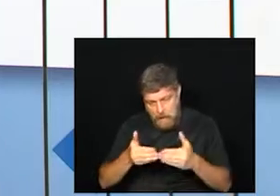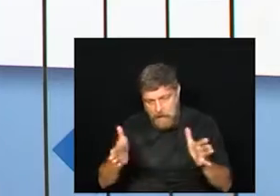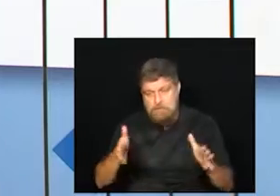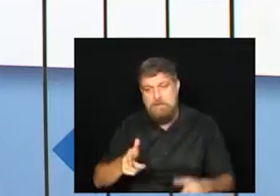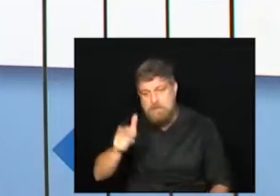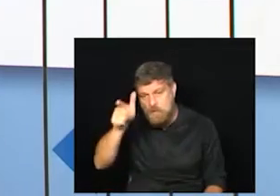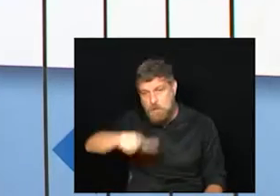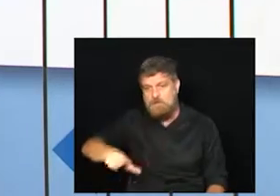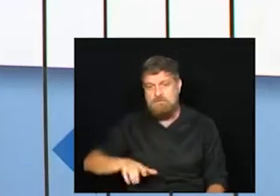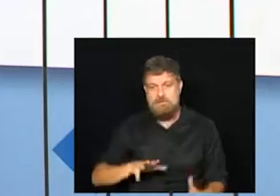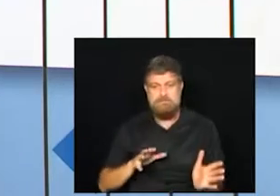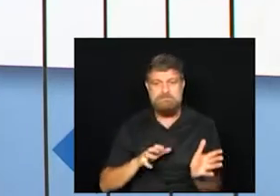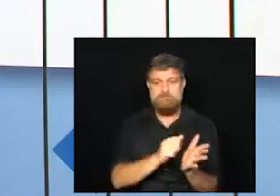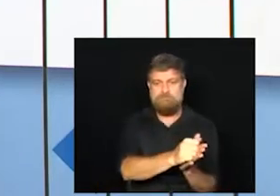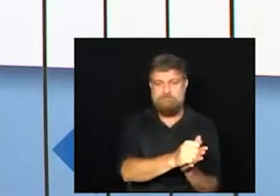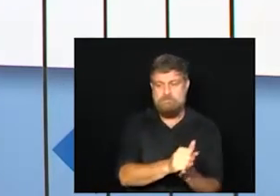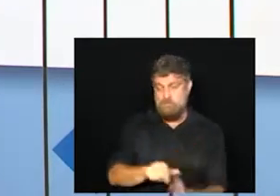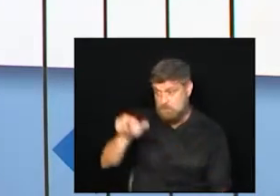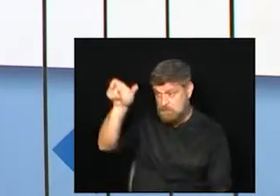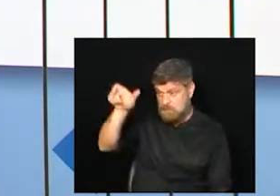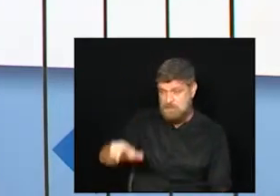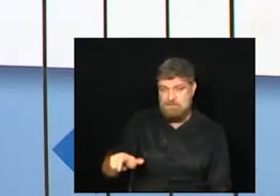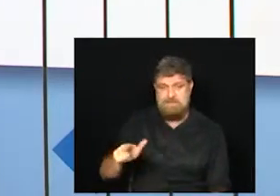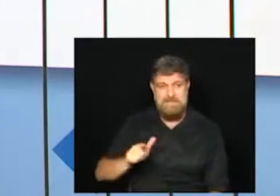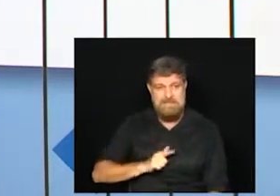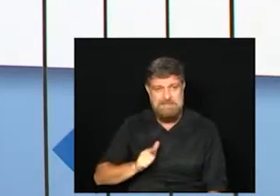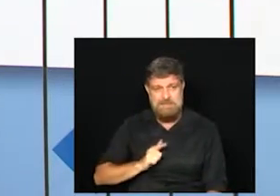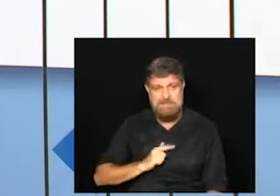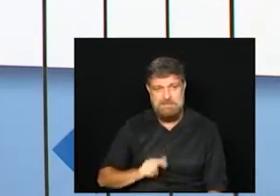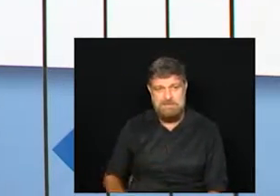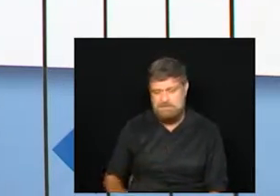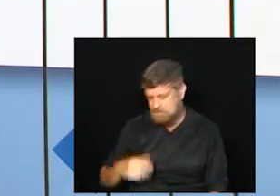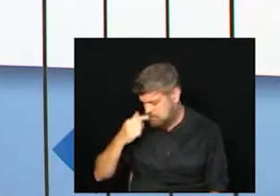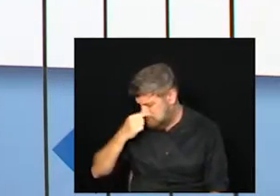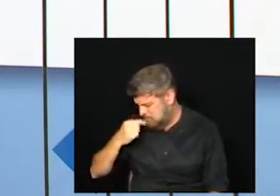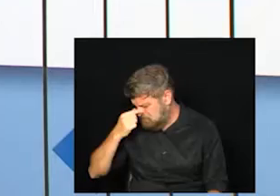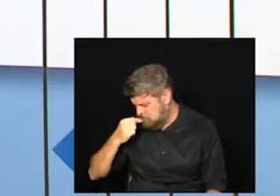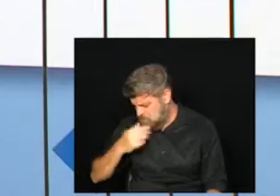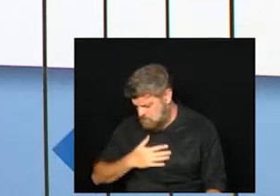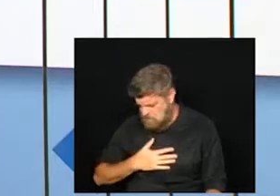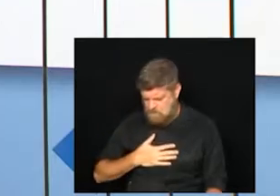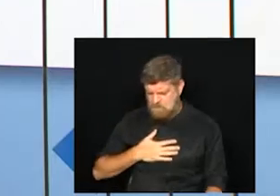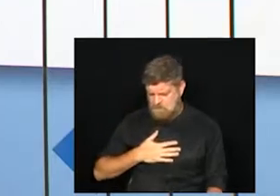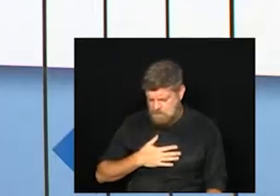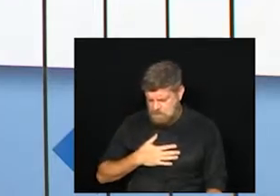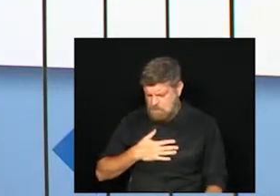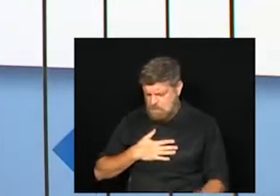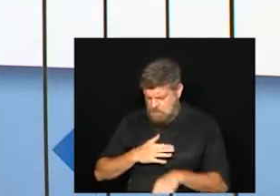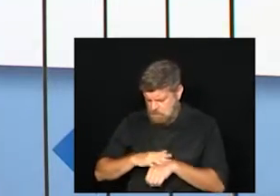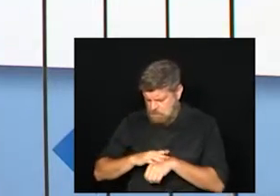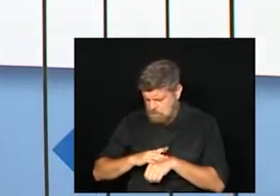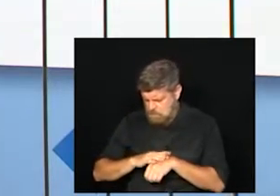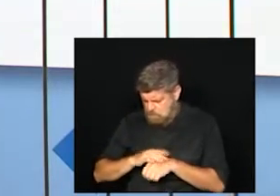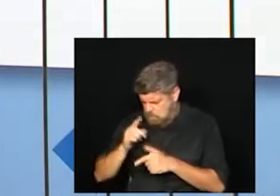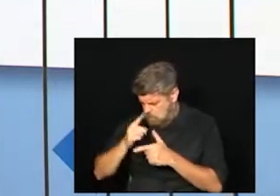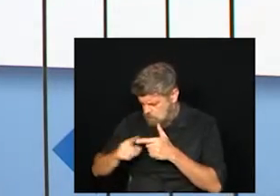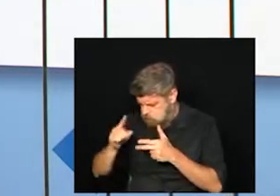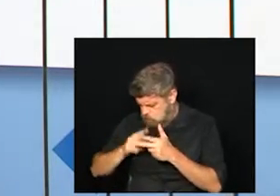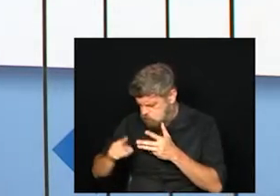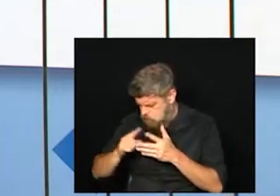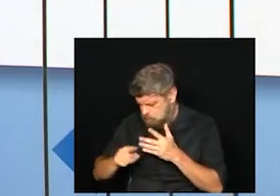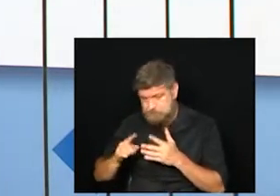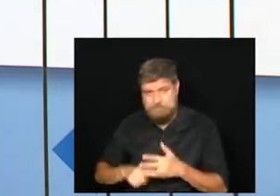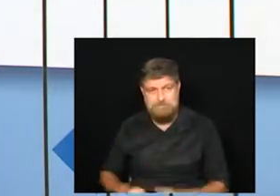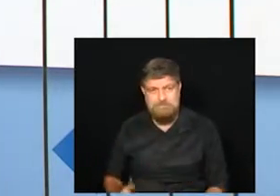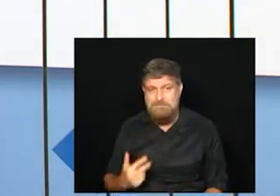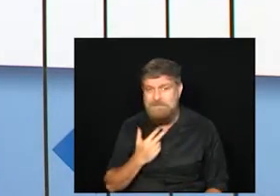de agenda. E você, que porventura está com síndrome gripal, com algum problema de saúde ou por algum outro compromisso,